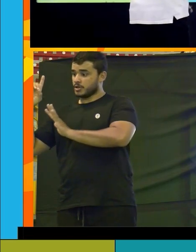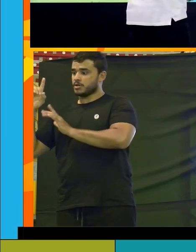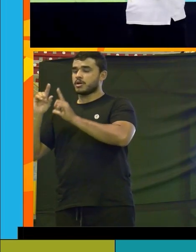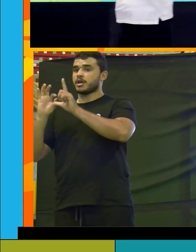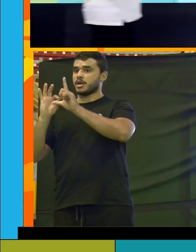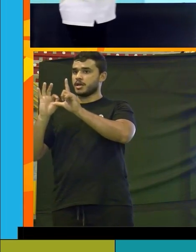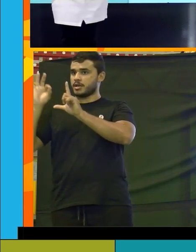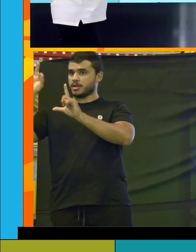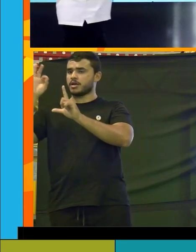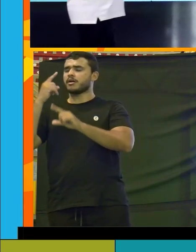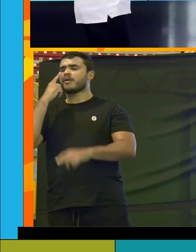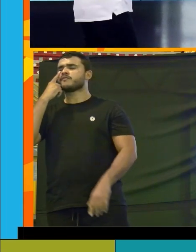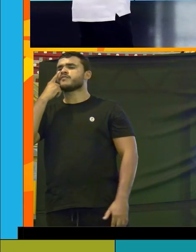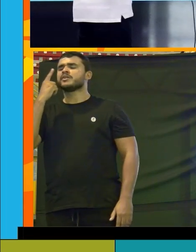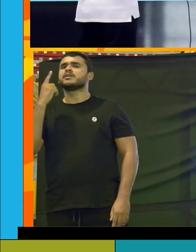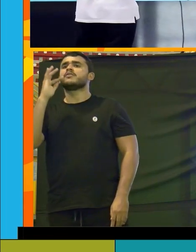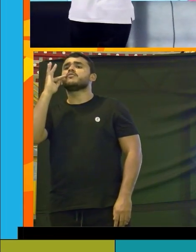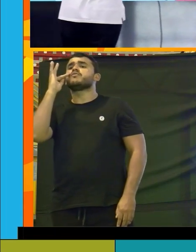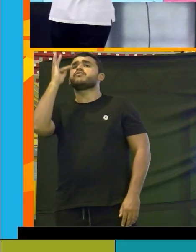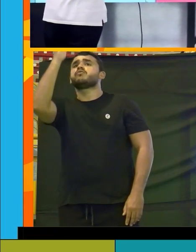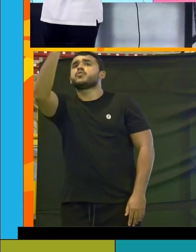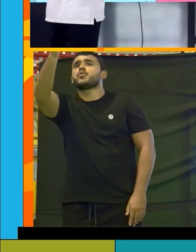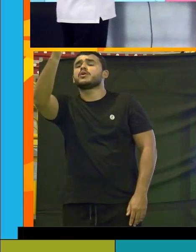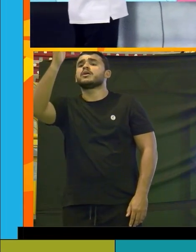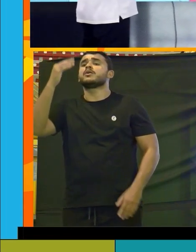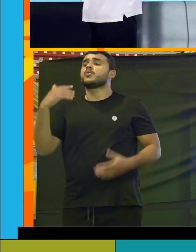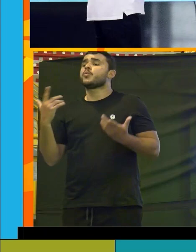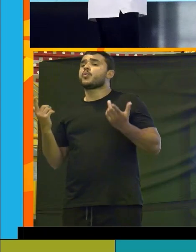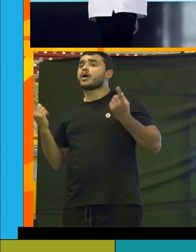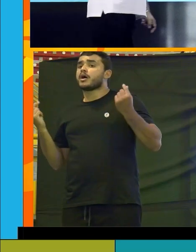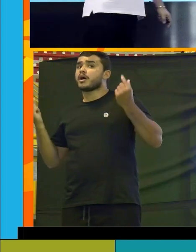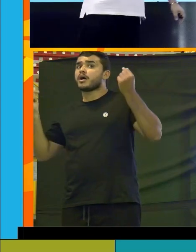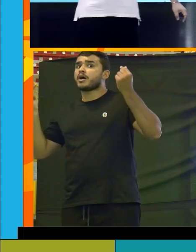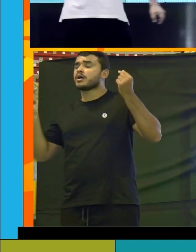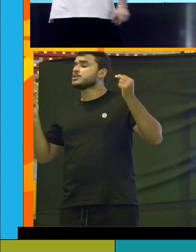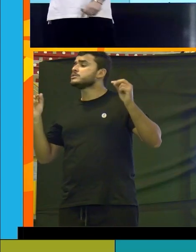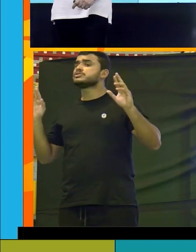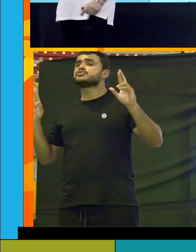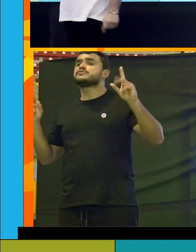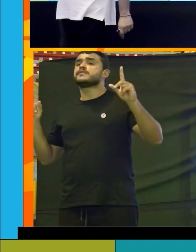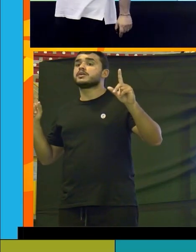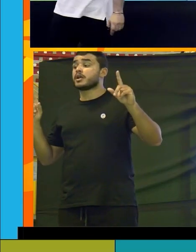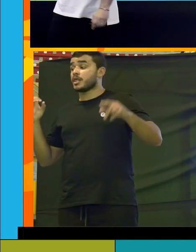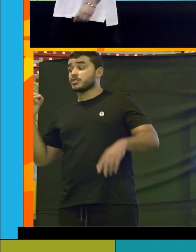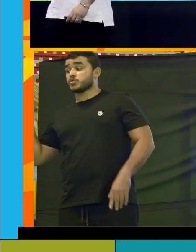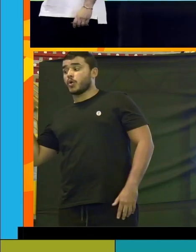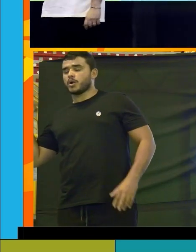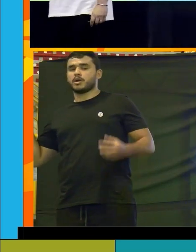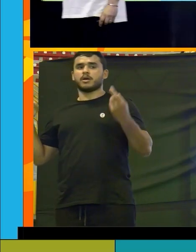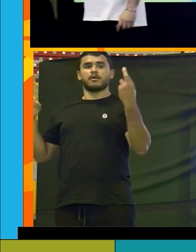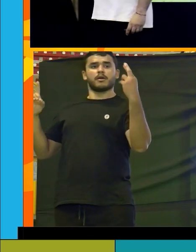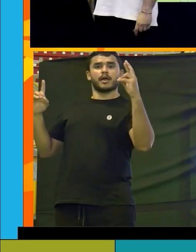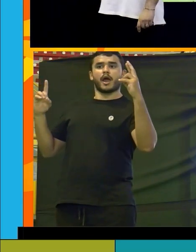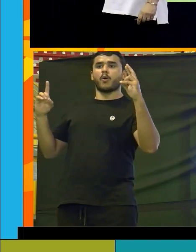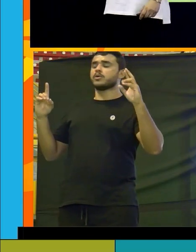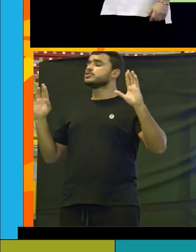8 anos, qual será a diferença entre os valores monetários em dólar?